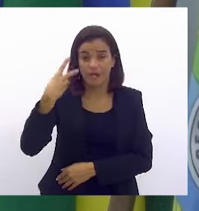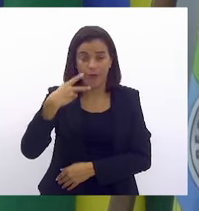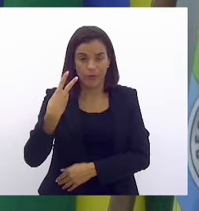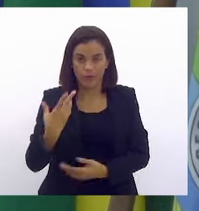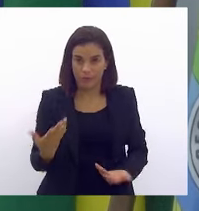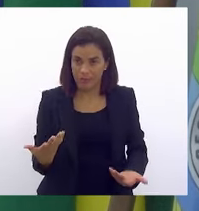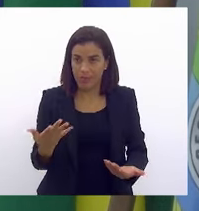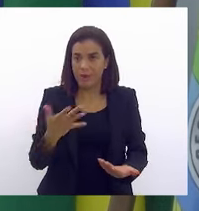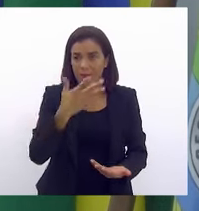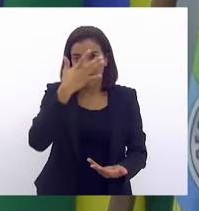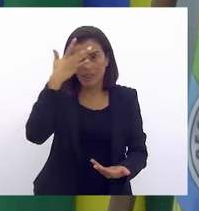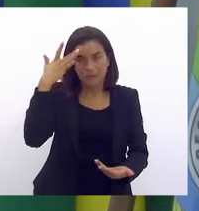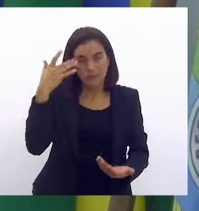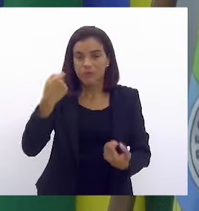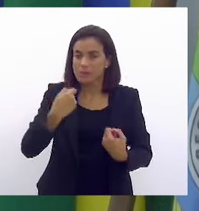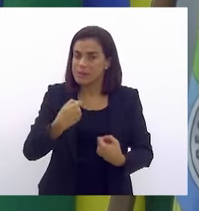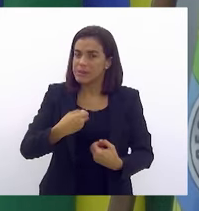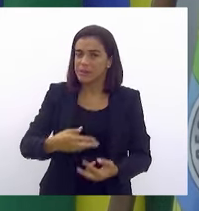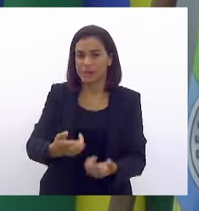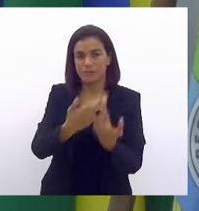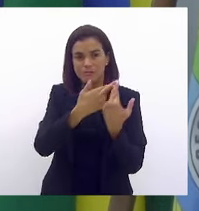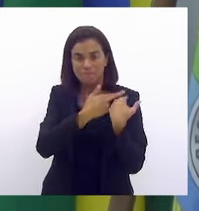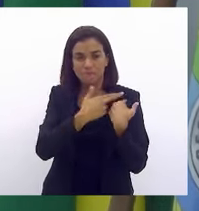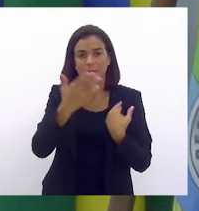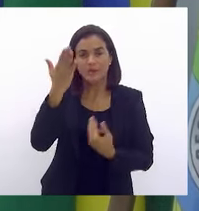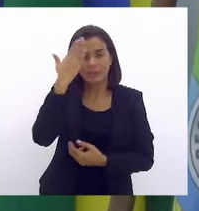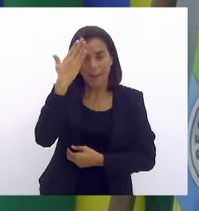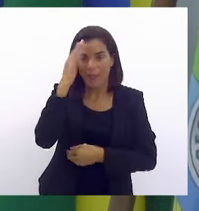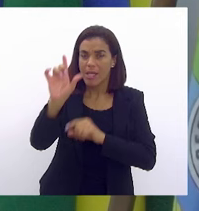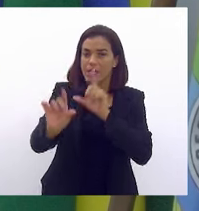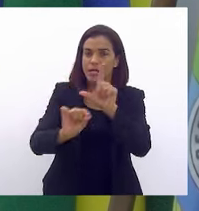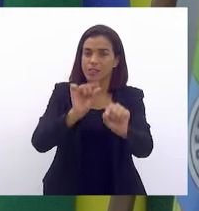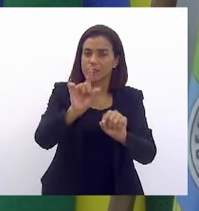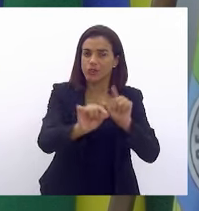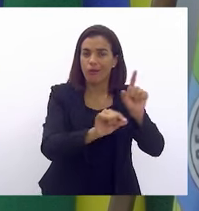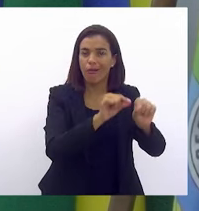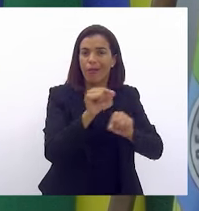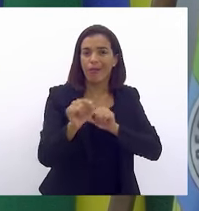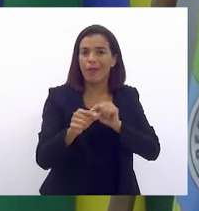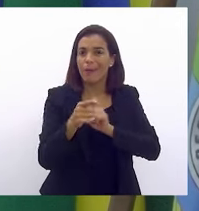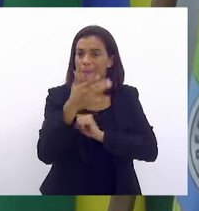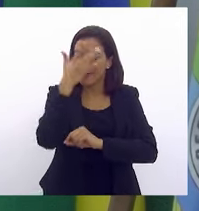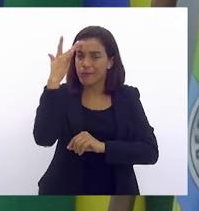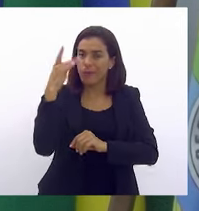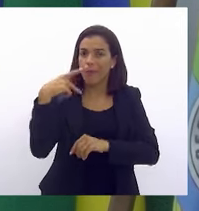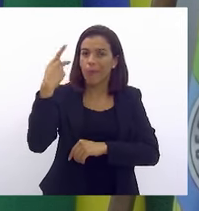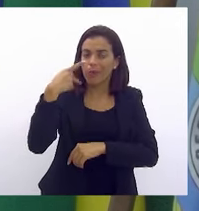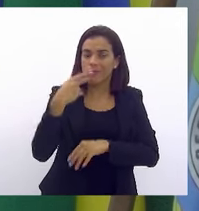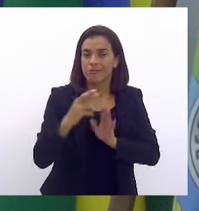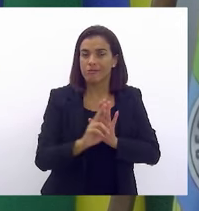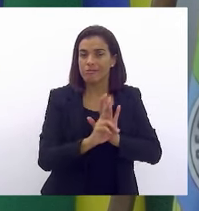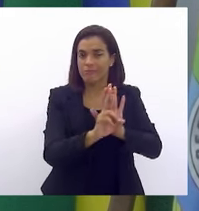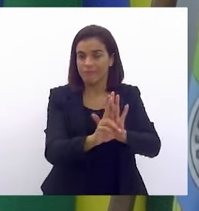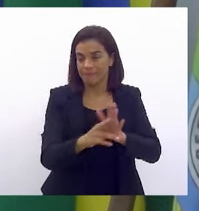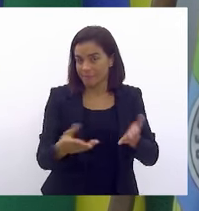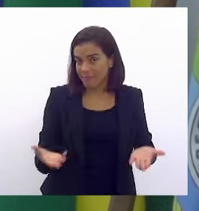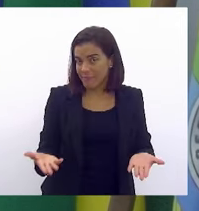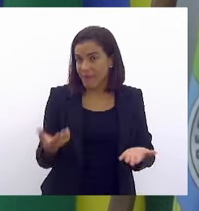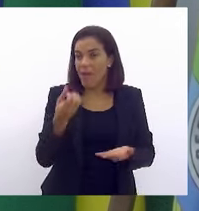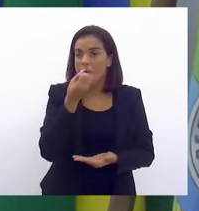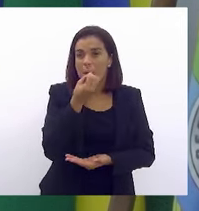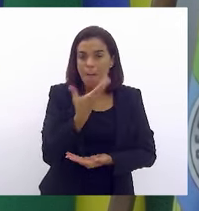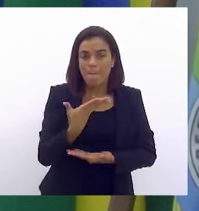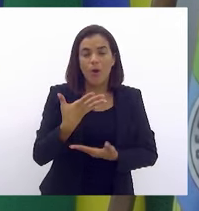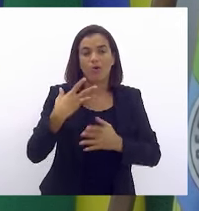pessoas também têm que ter essa responsabilidade, saber escolher seus representantes, né? Porque é muito bom a gente fazer uma audiência na Câmara